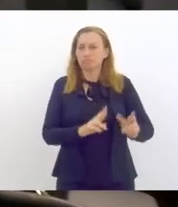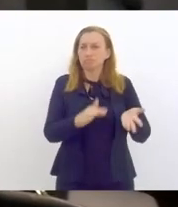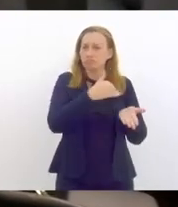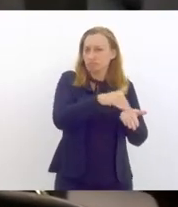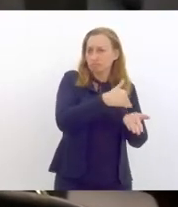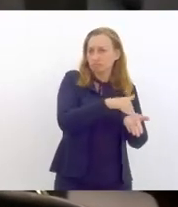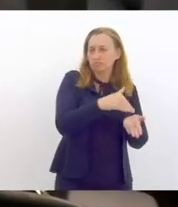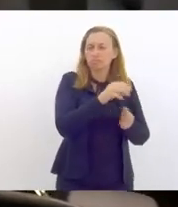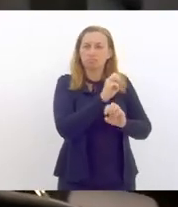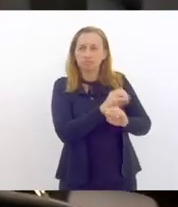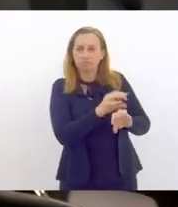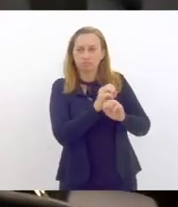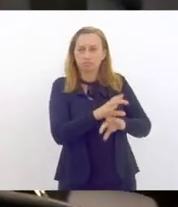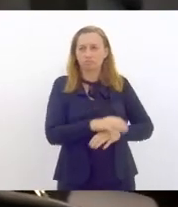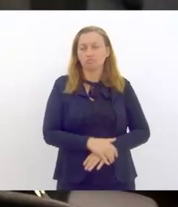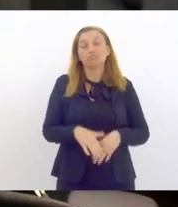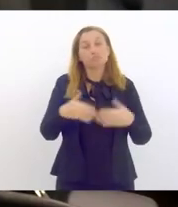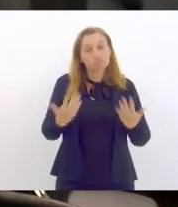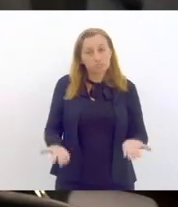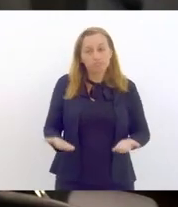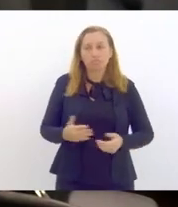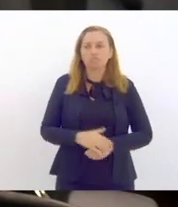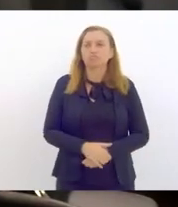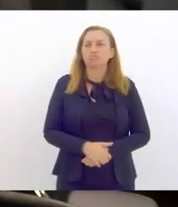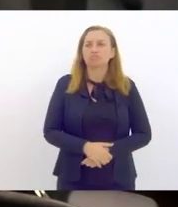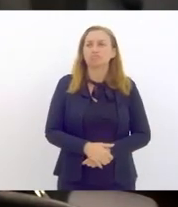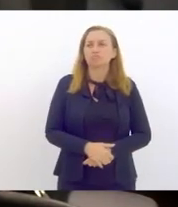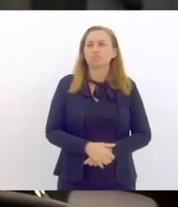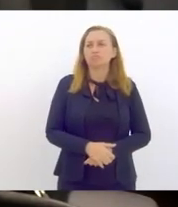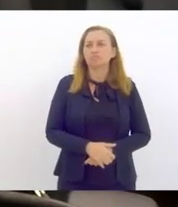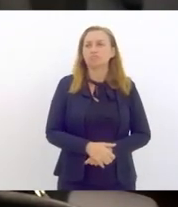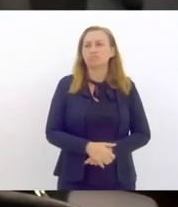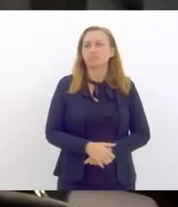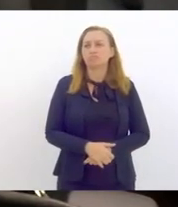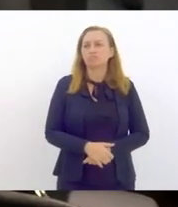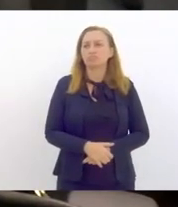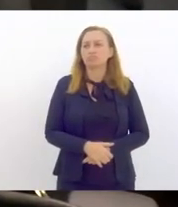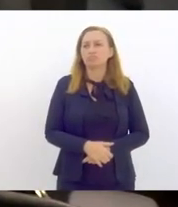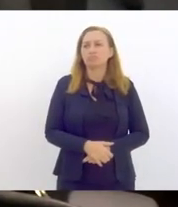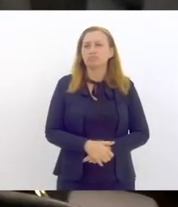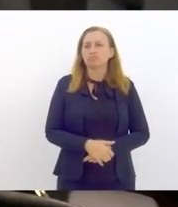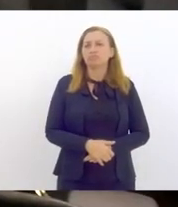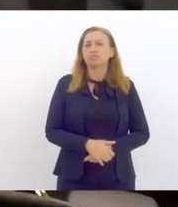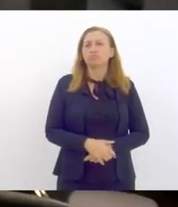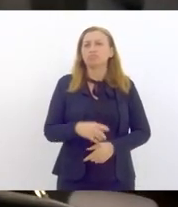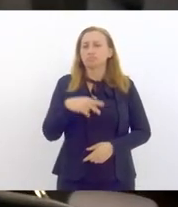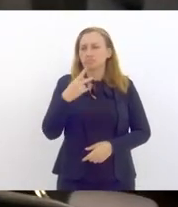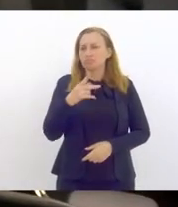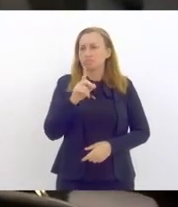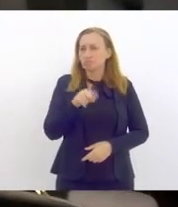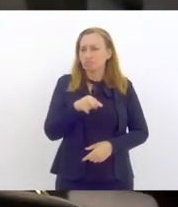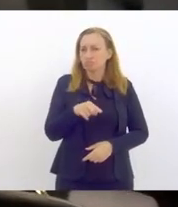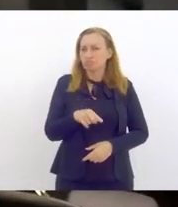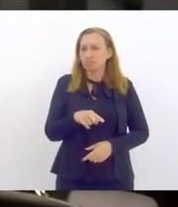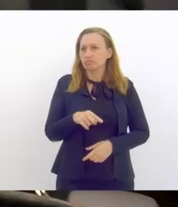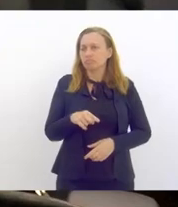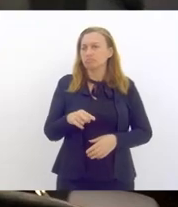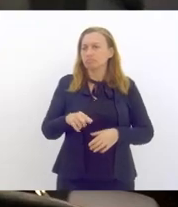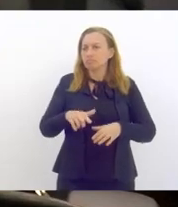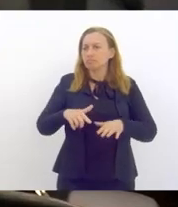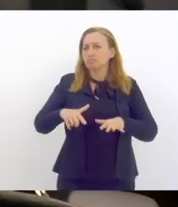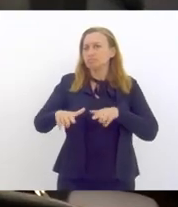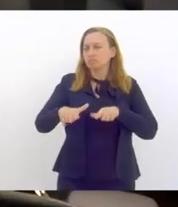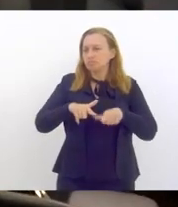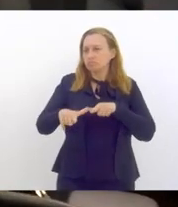secretaria de Então é só para dizer que o que a gente está colocando aqui foi exercício do nosso trabalho